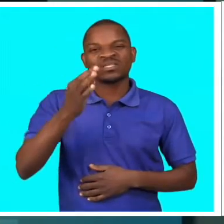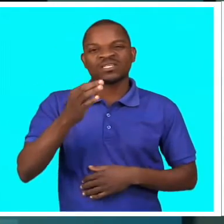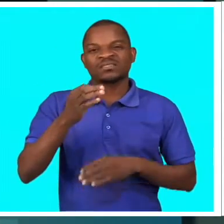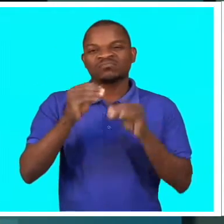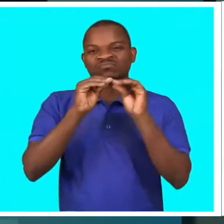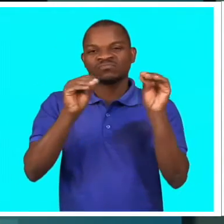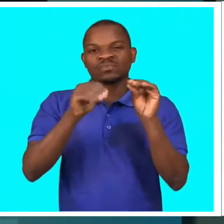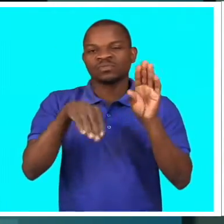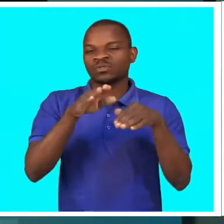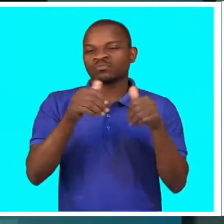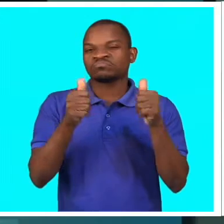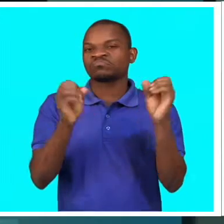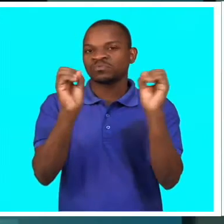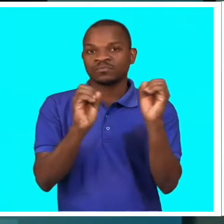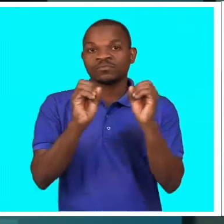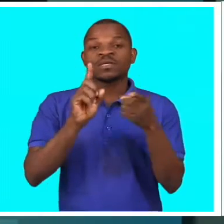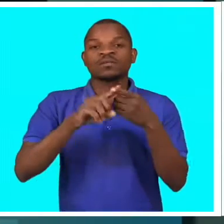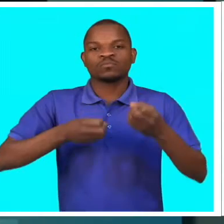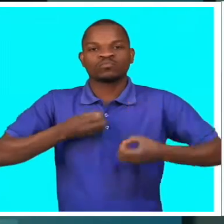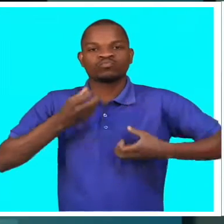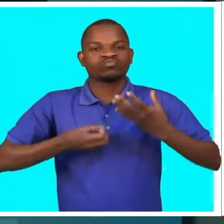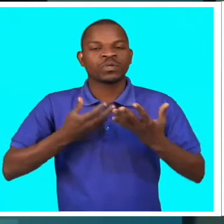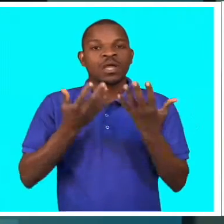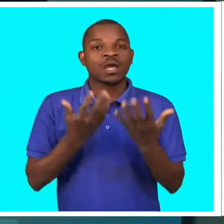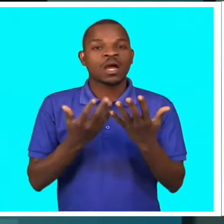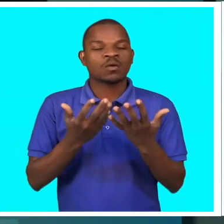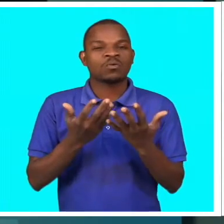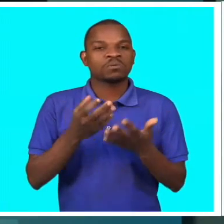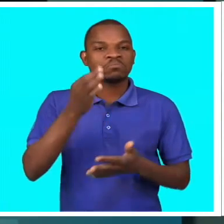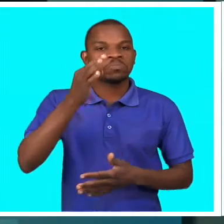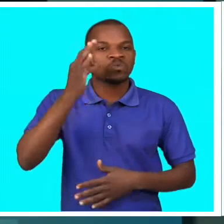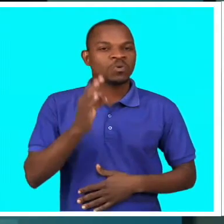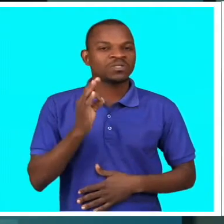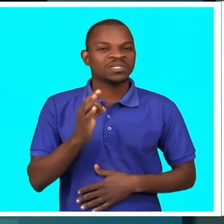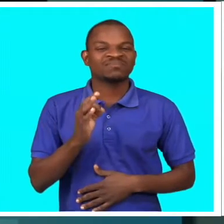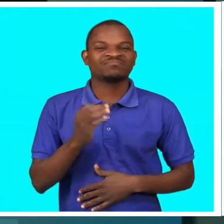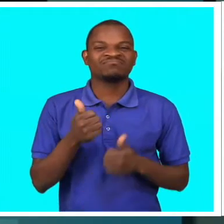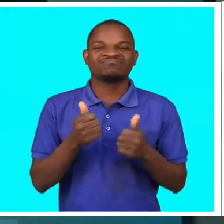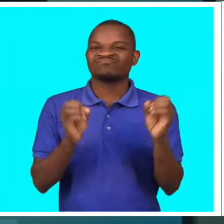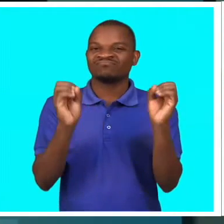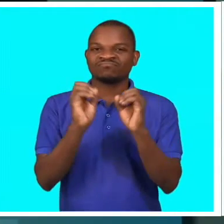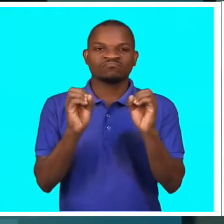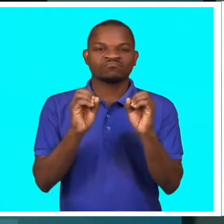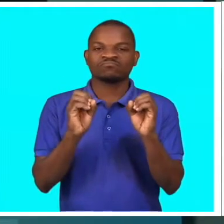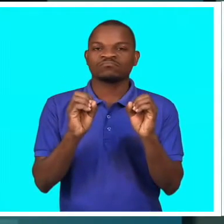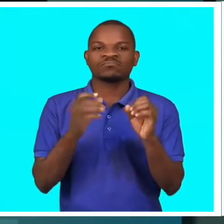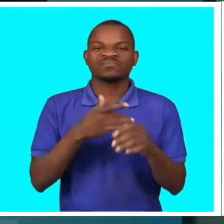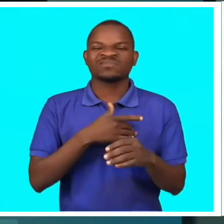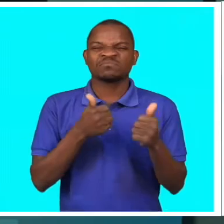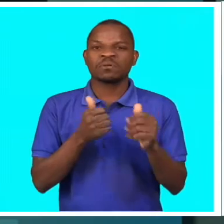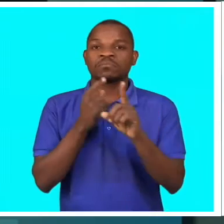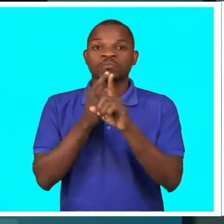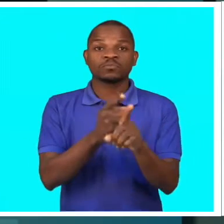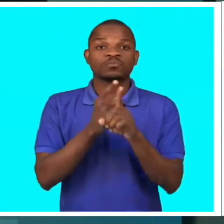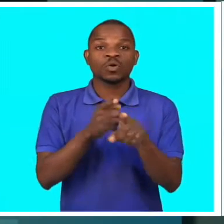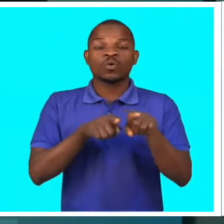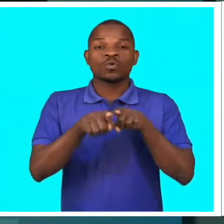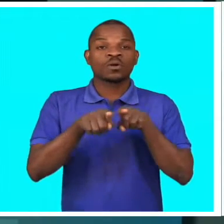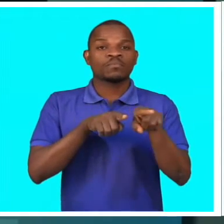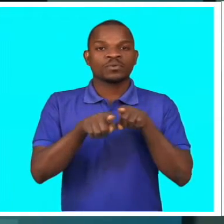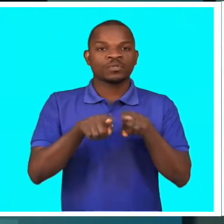formação de jogadores. Ele revela que a atual qualidade dos jogadores moçambicanos não lhe habilita